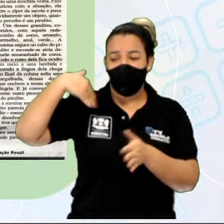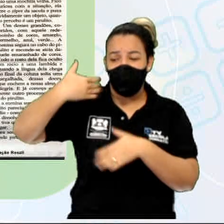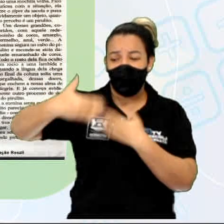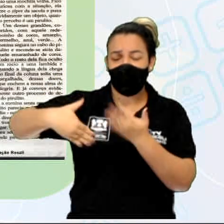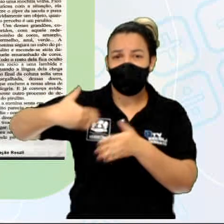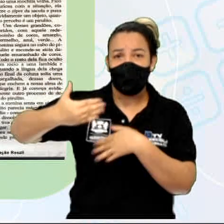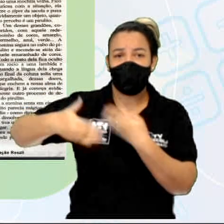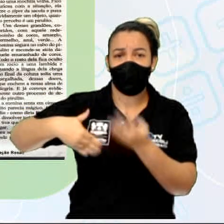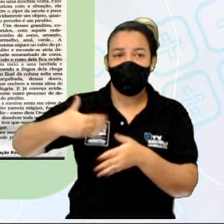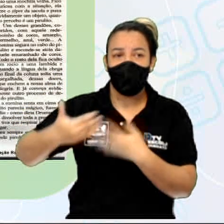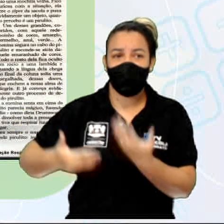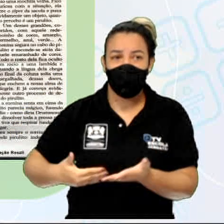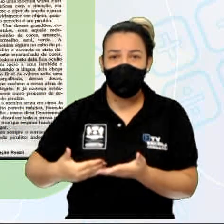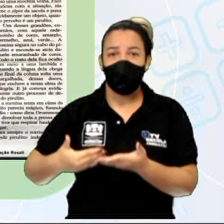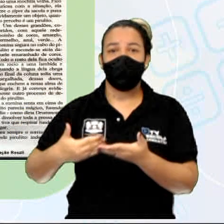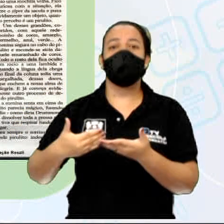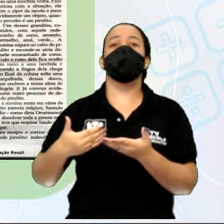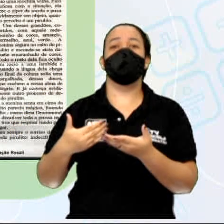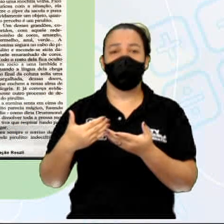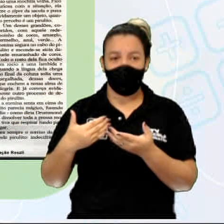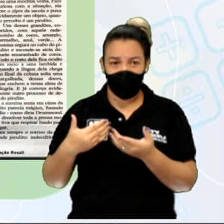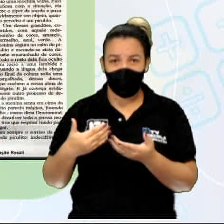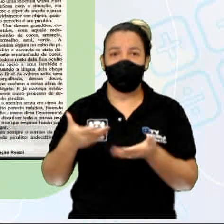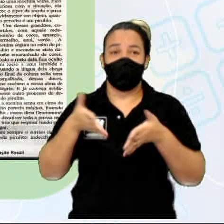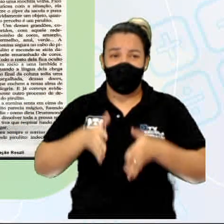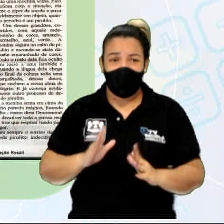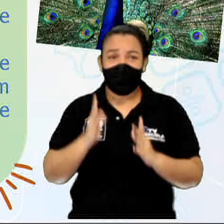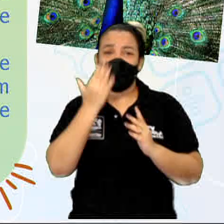gênero textual nasce e se alimenta.